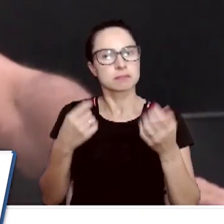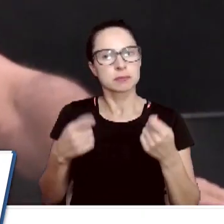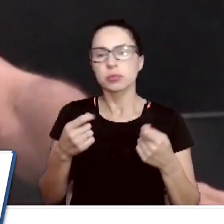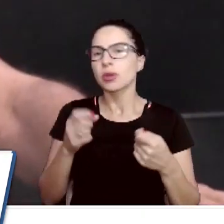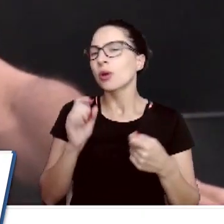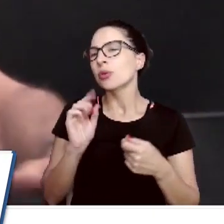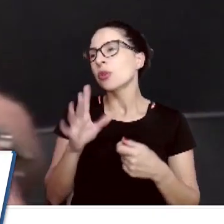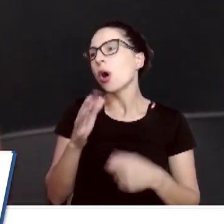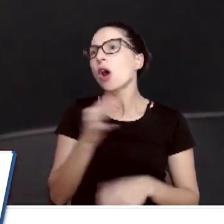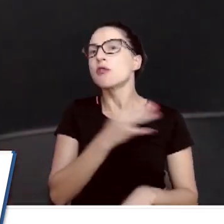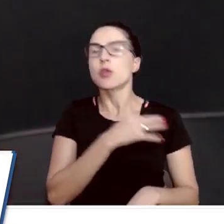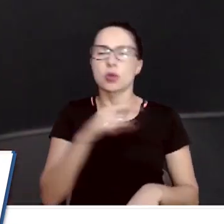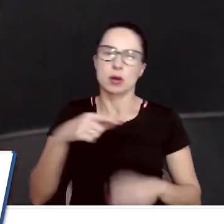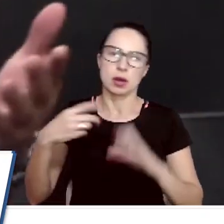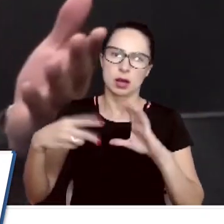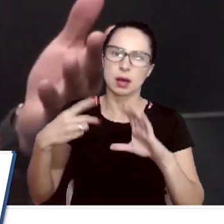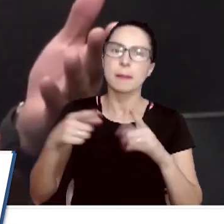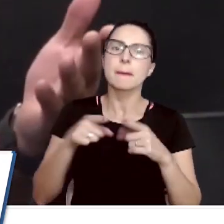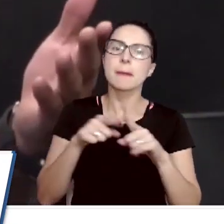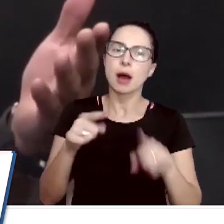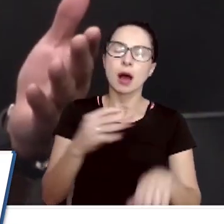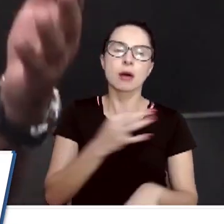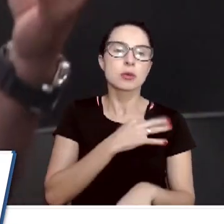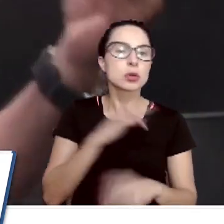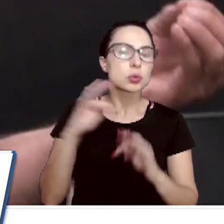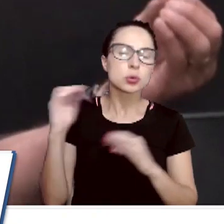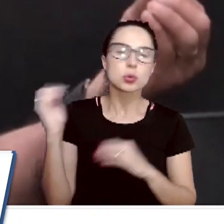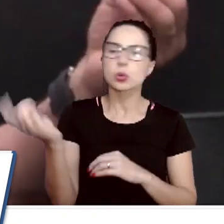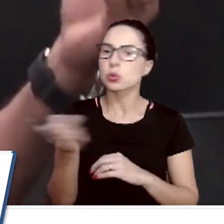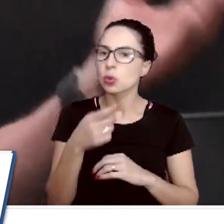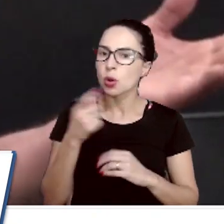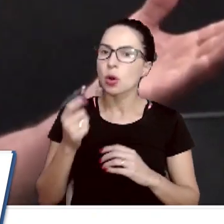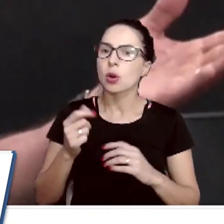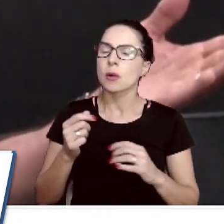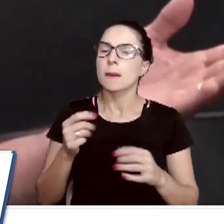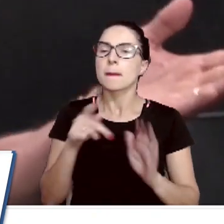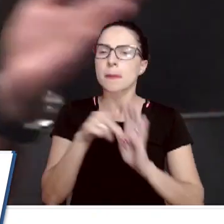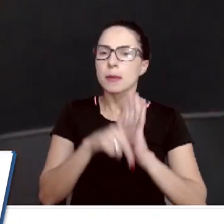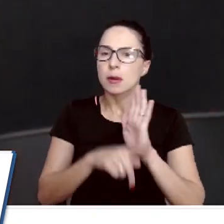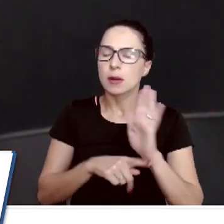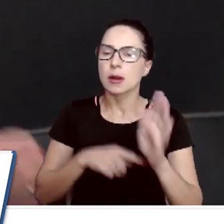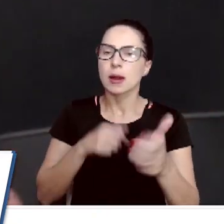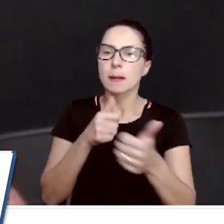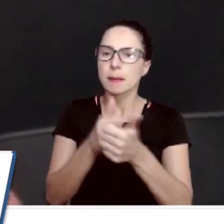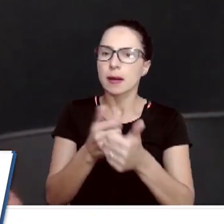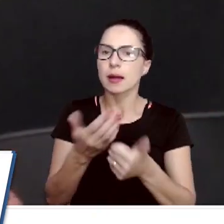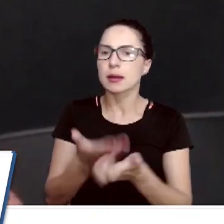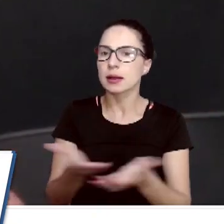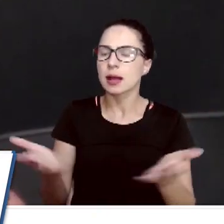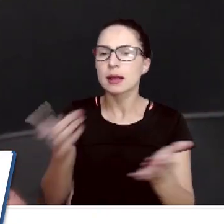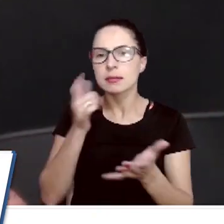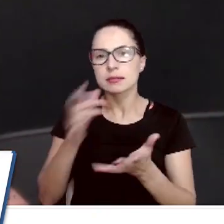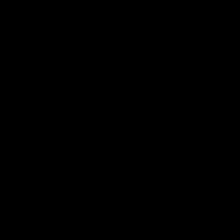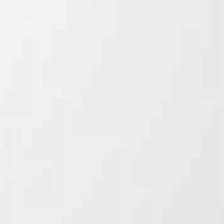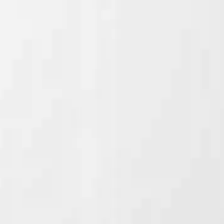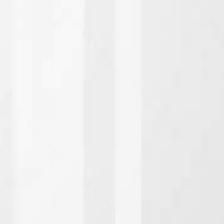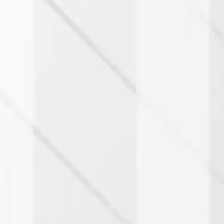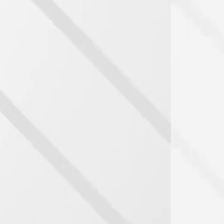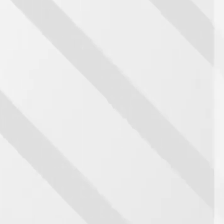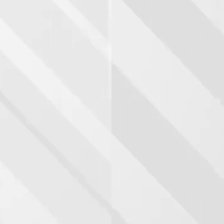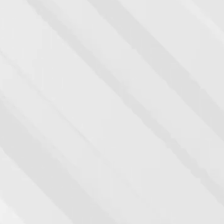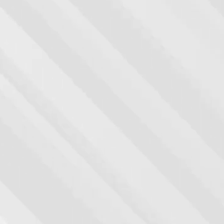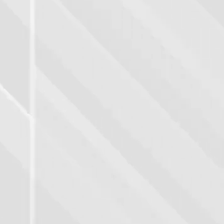só a função da Câmara, mas a função de todos nós, levar projetos próximos a eles e trazer eles para nós. Obrigado, senhor.